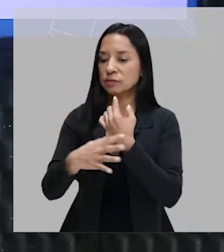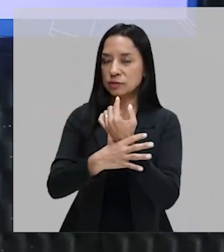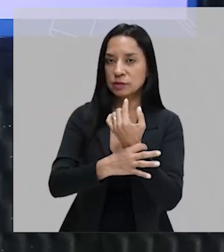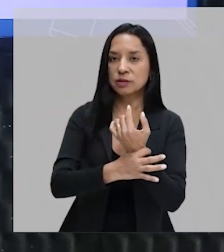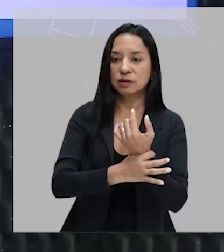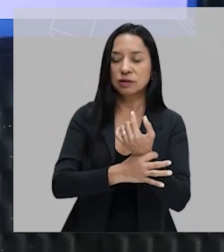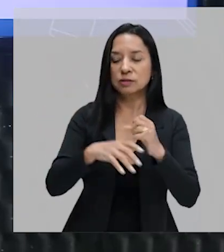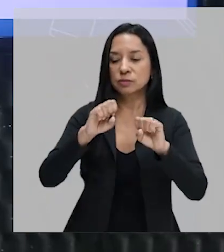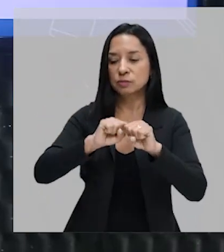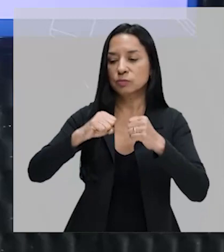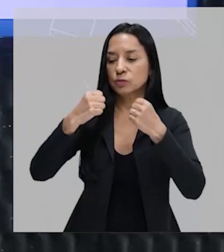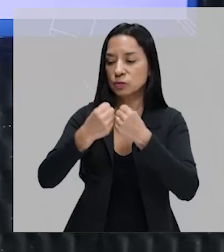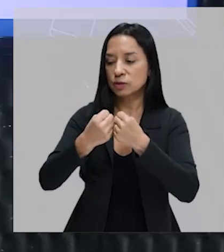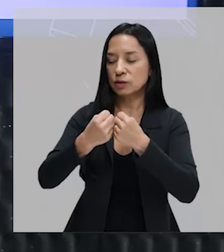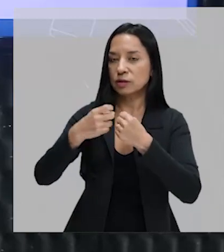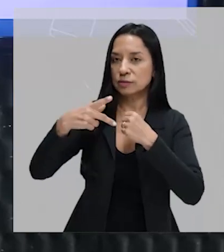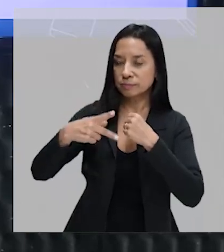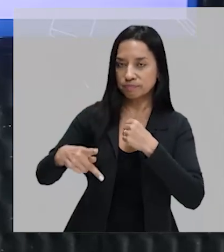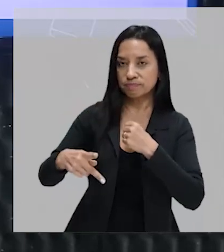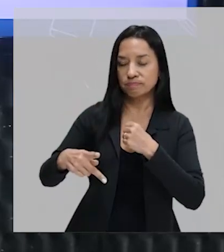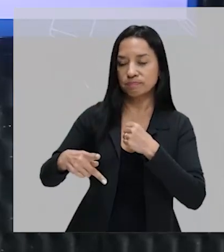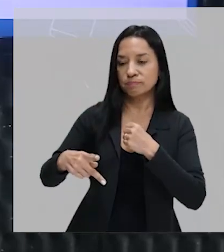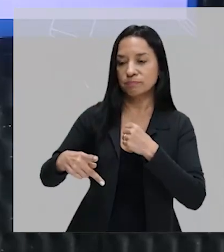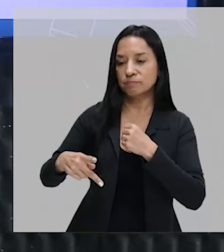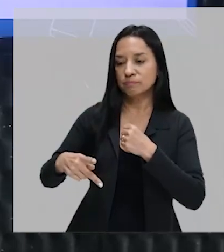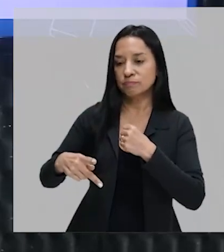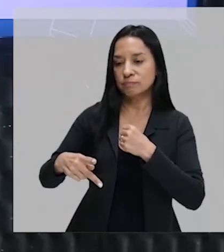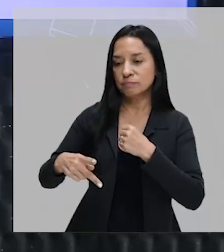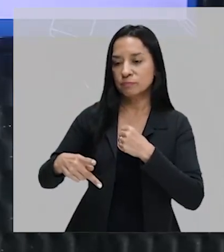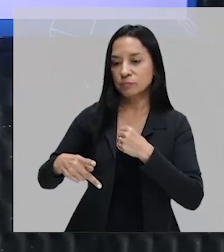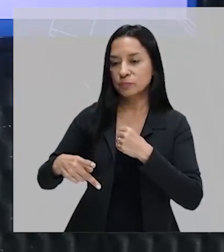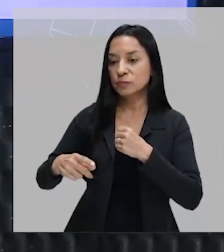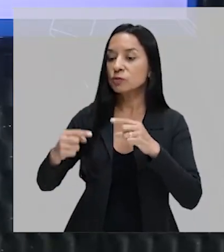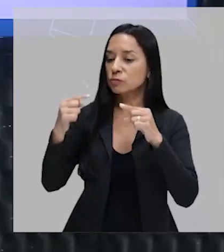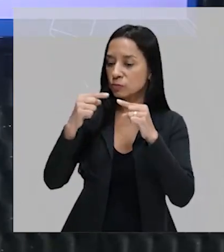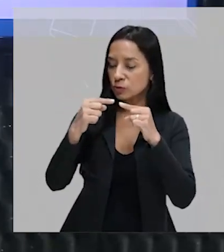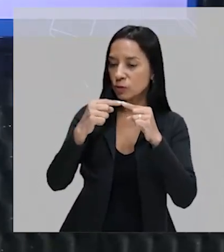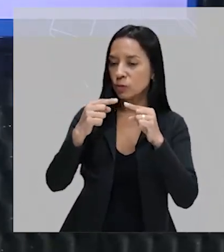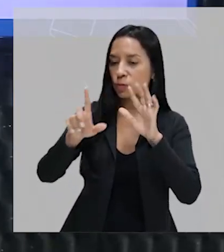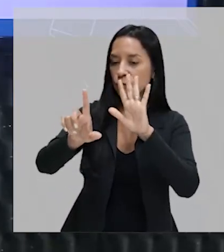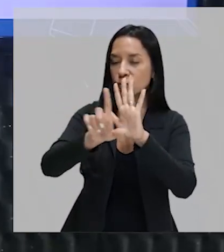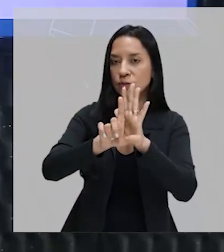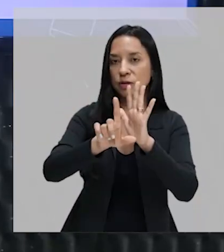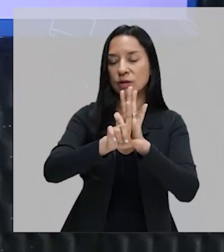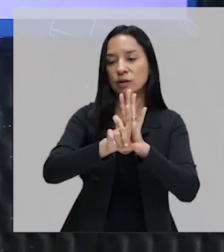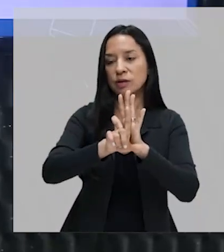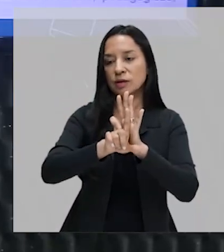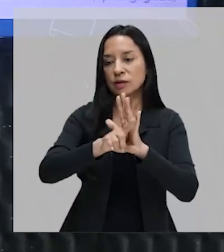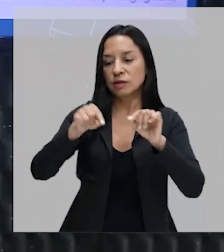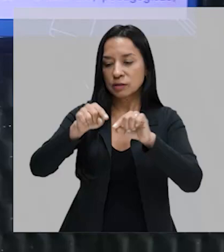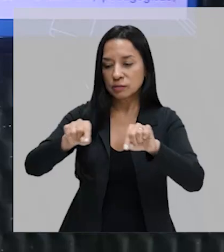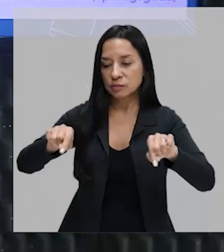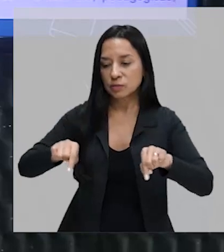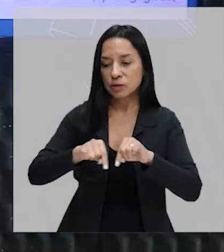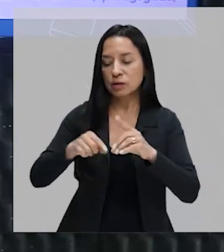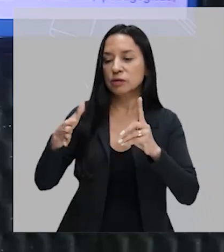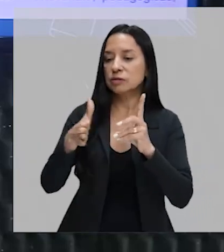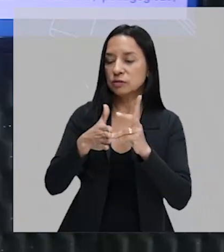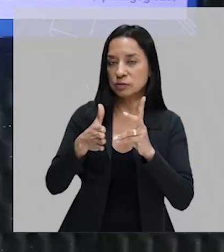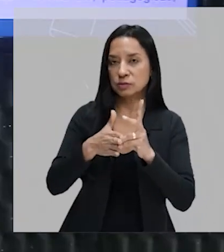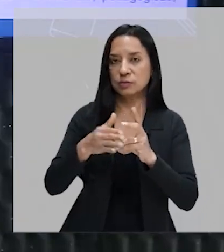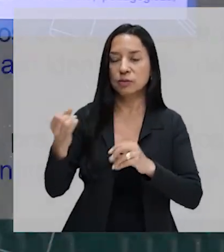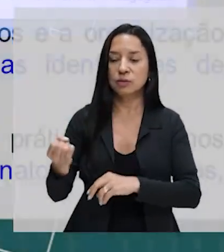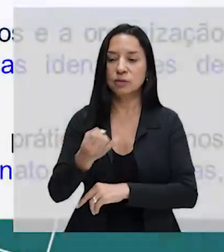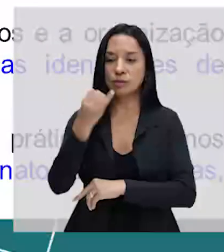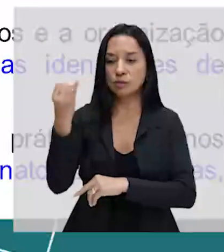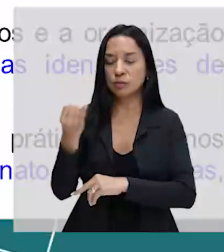para essas sociedades, do ponto de vista legal, a chamada terras indígenas. E aí é